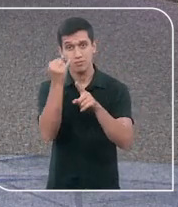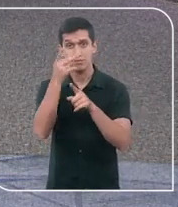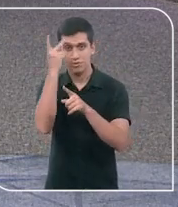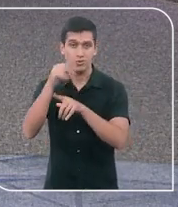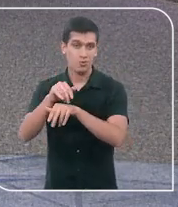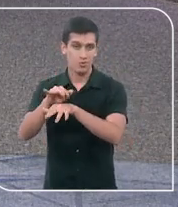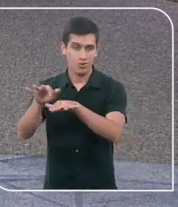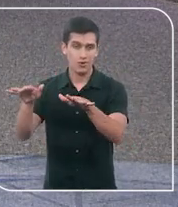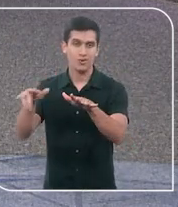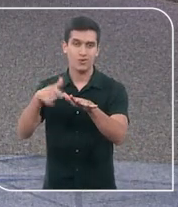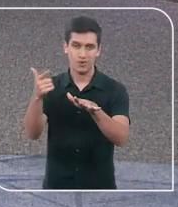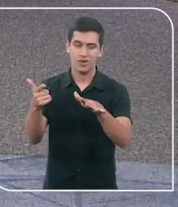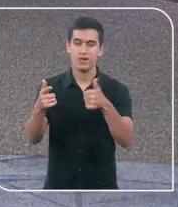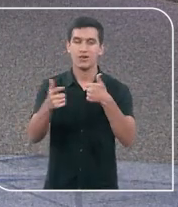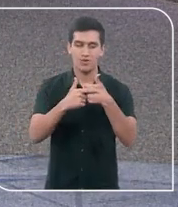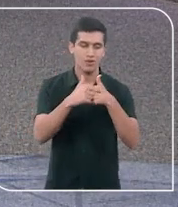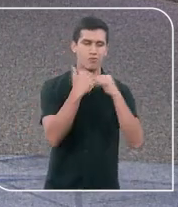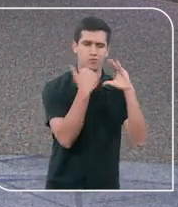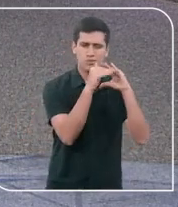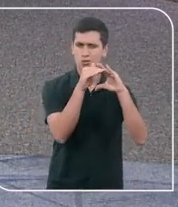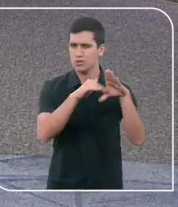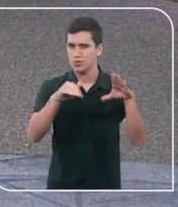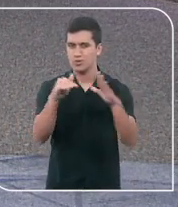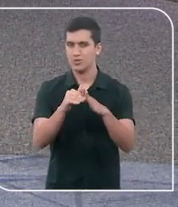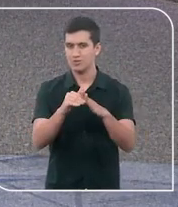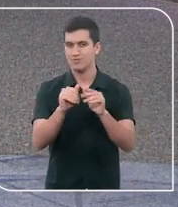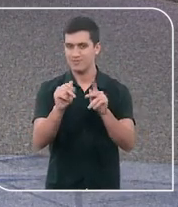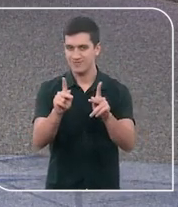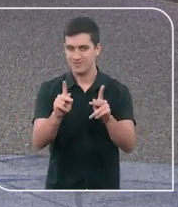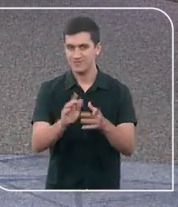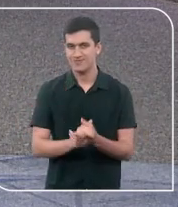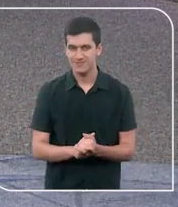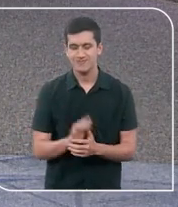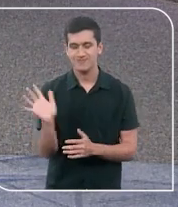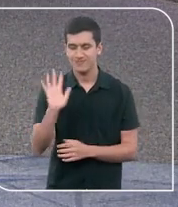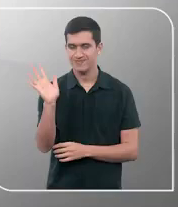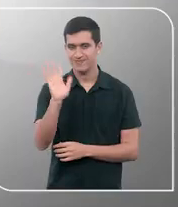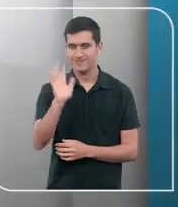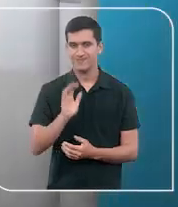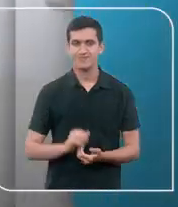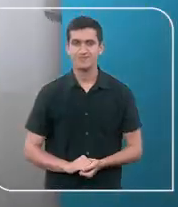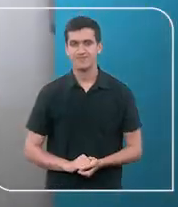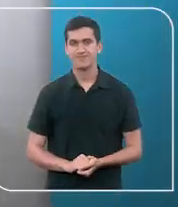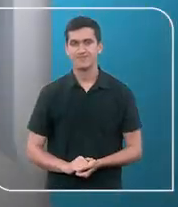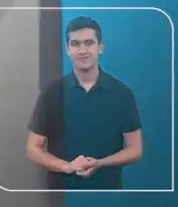e compartilhe à vontade este e outros conteúdos. A gente se encontra.